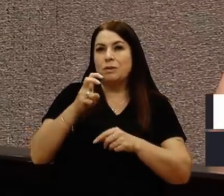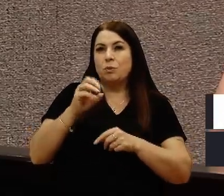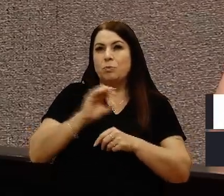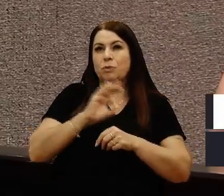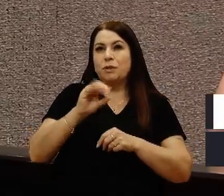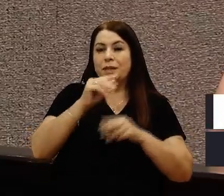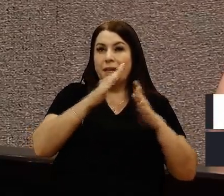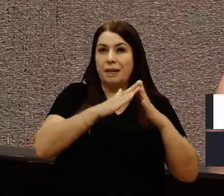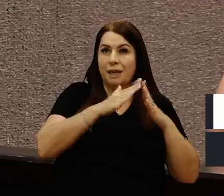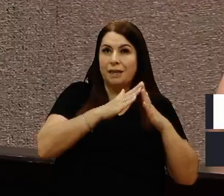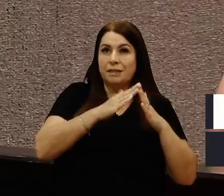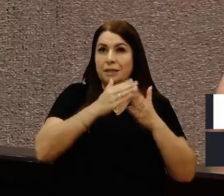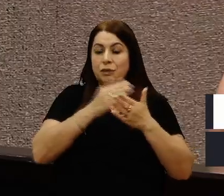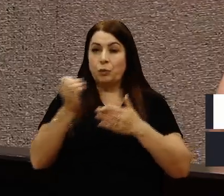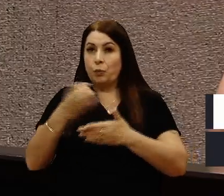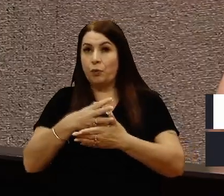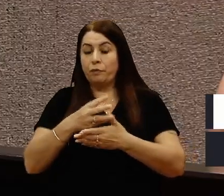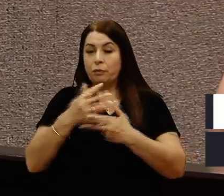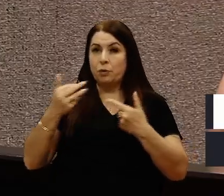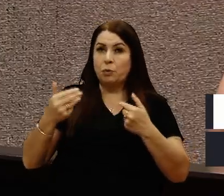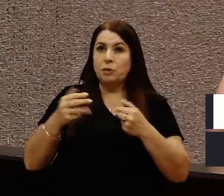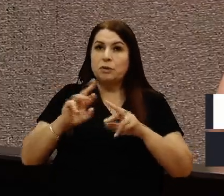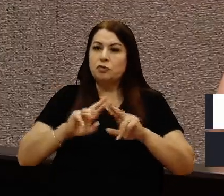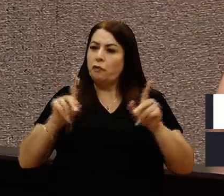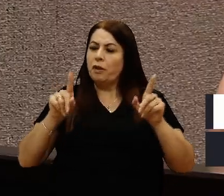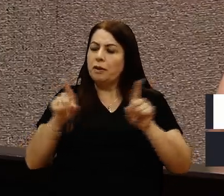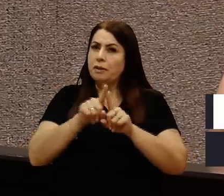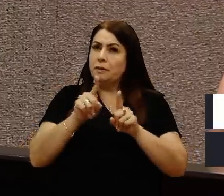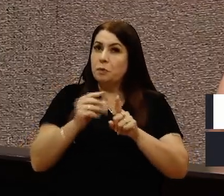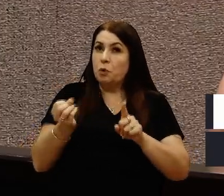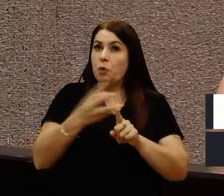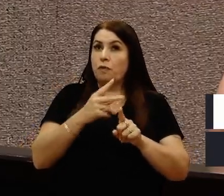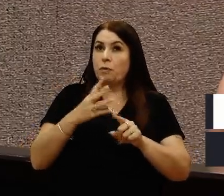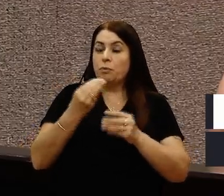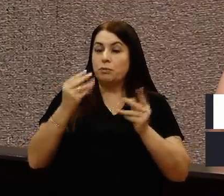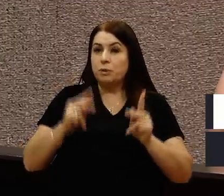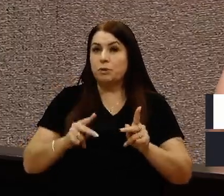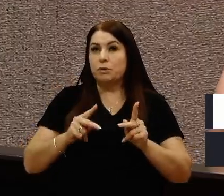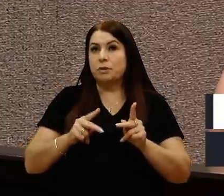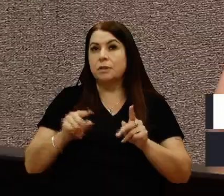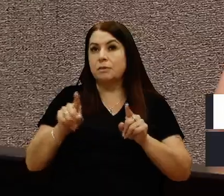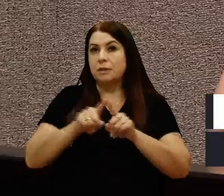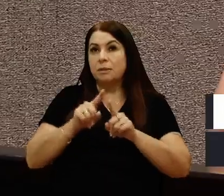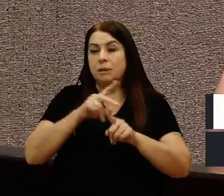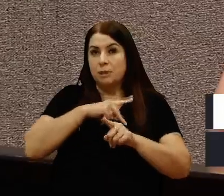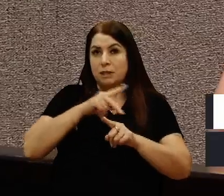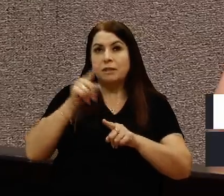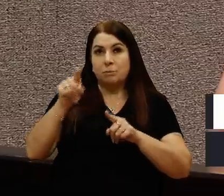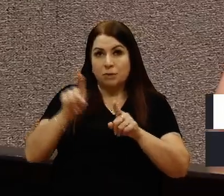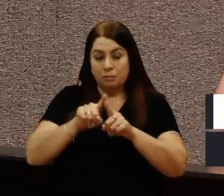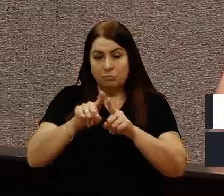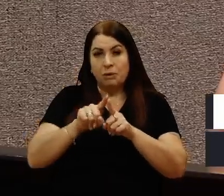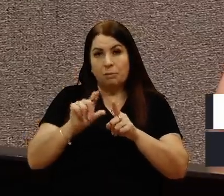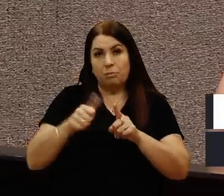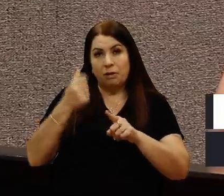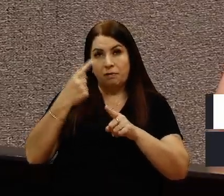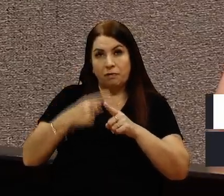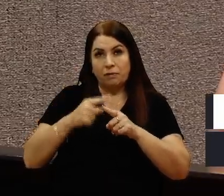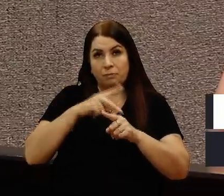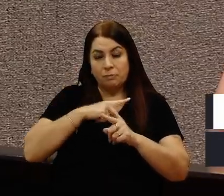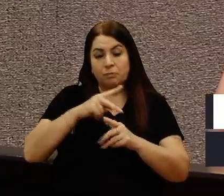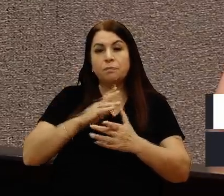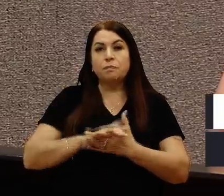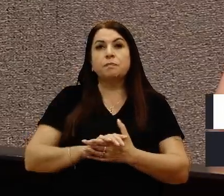da casa que são estreantes, então muita coisa foi atípica, né? Muita coisa foi nova para muita gente, inclusive a presidência para o senhor também, né? Que foi a primeira vez enquanto